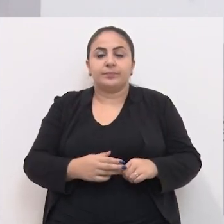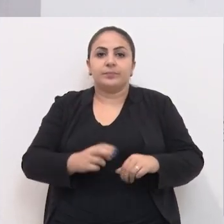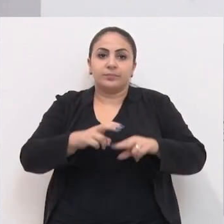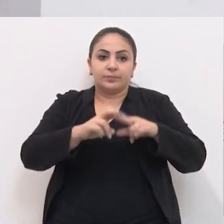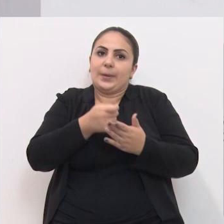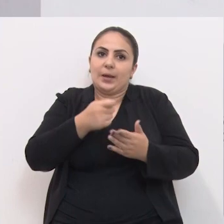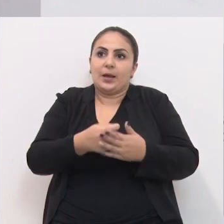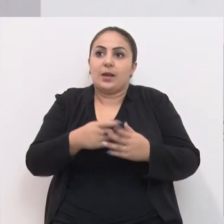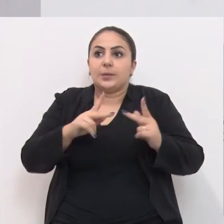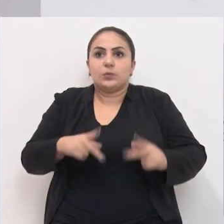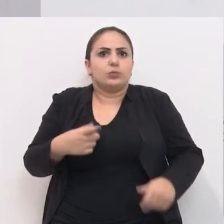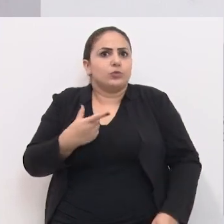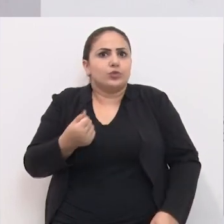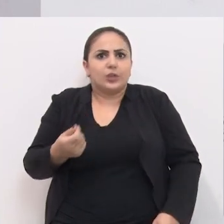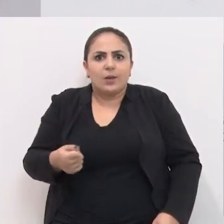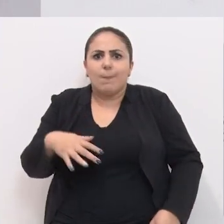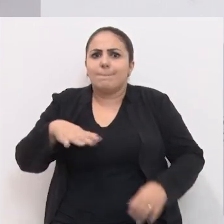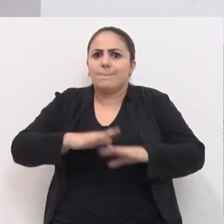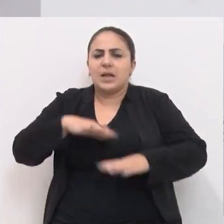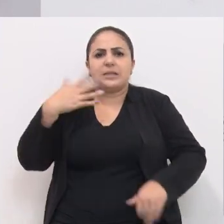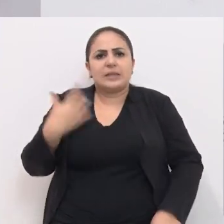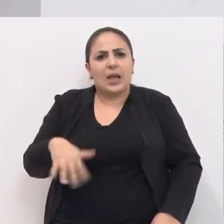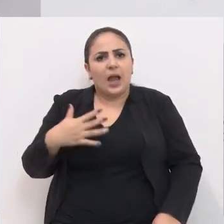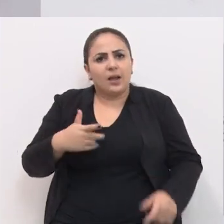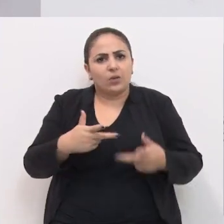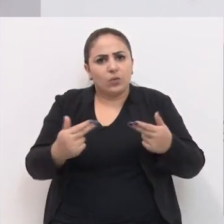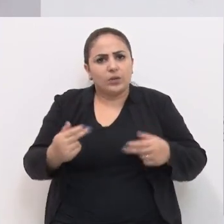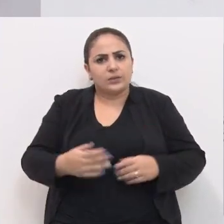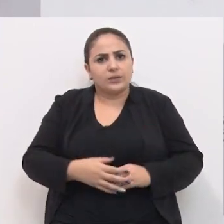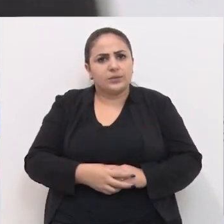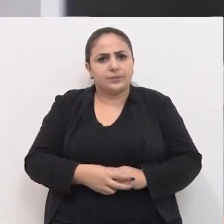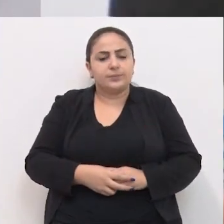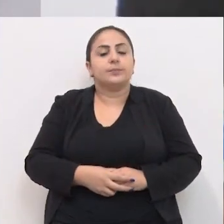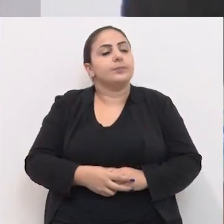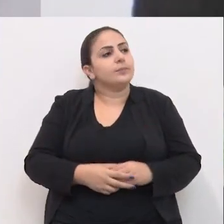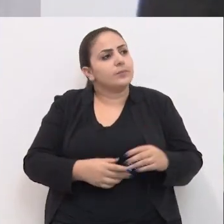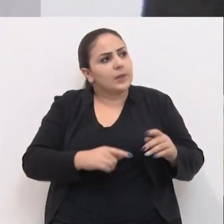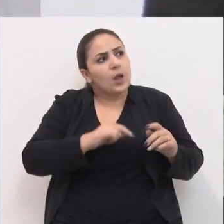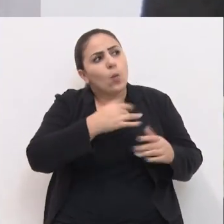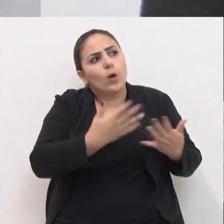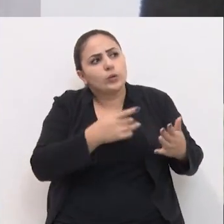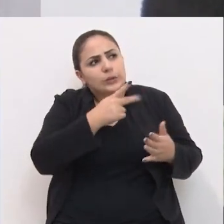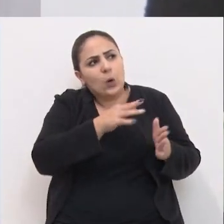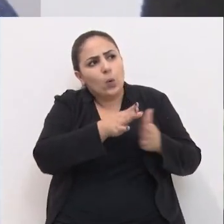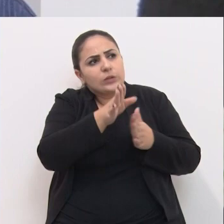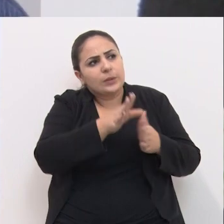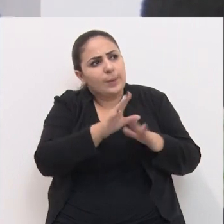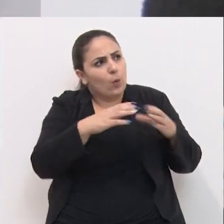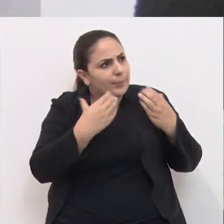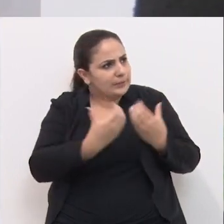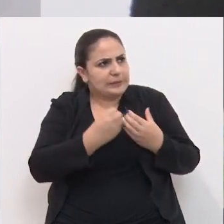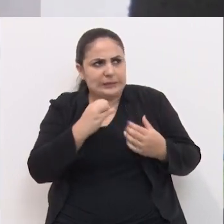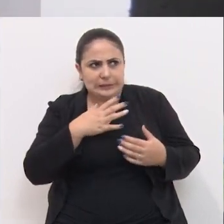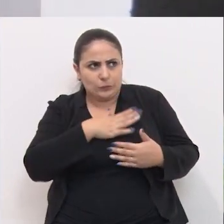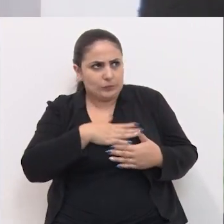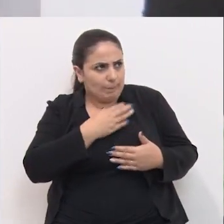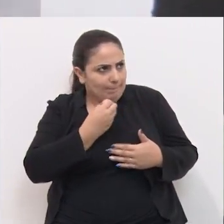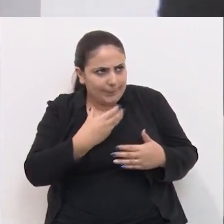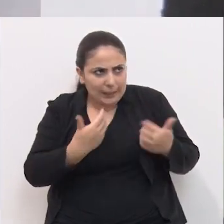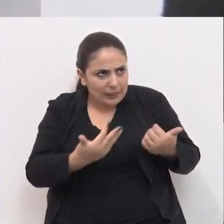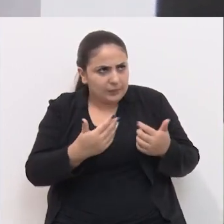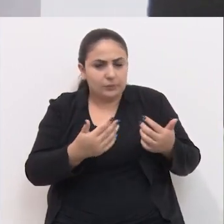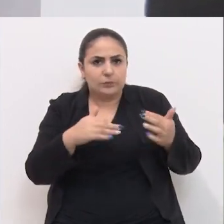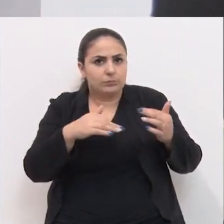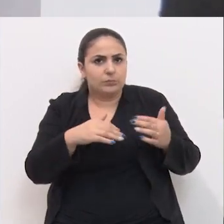no centro. Isso aqui lá no bairro Santa Marta, desses abusos que eu falei hoje na tribuna. Então, realmente, a gente fica preocupado. É um aumento muito abusivo.